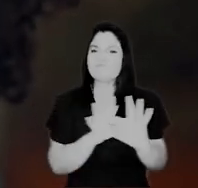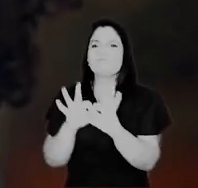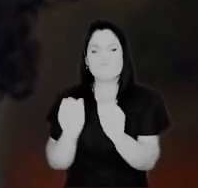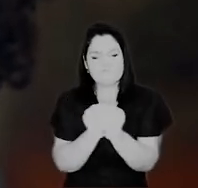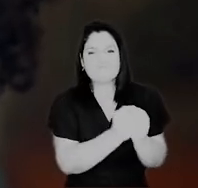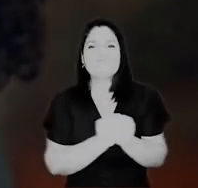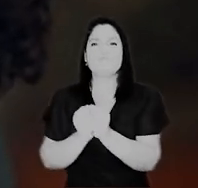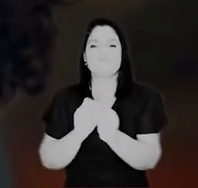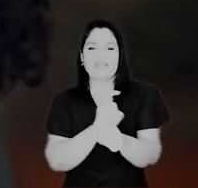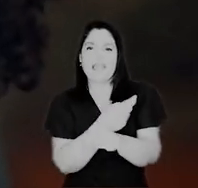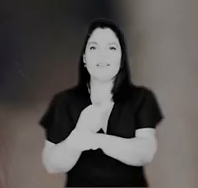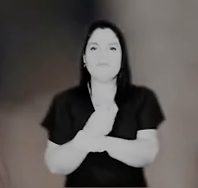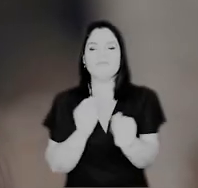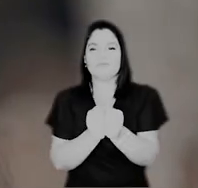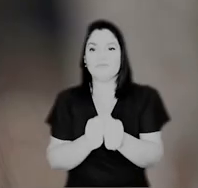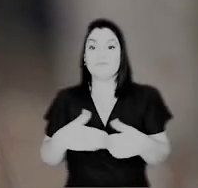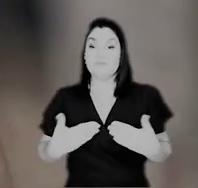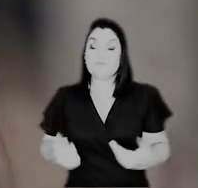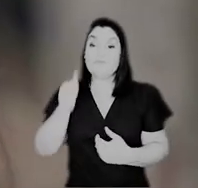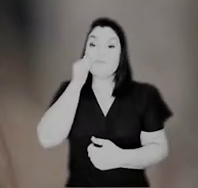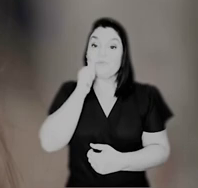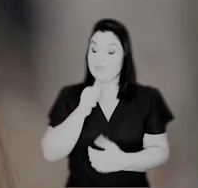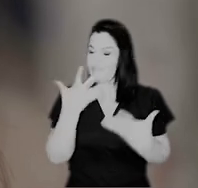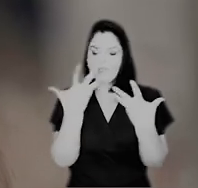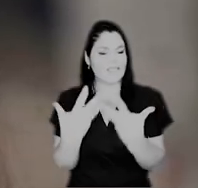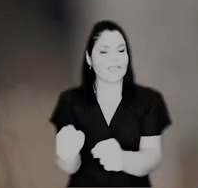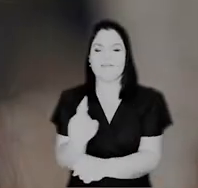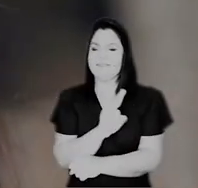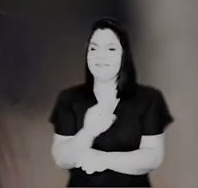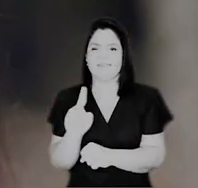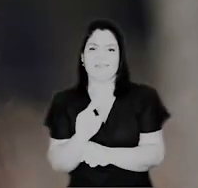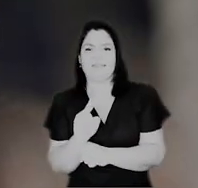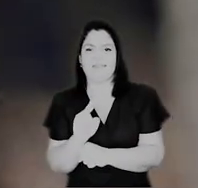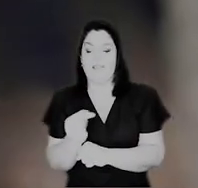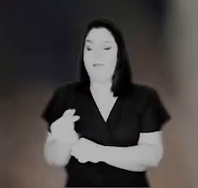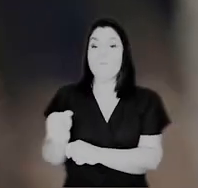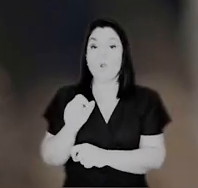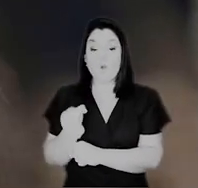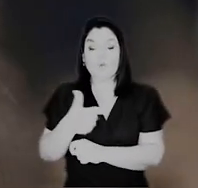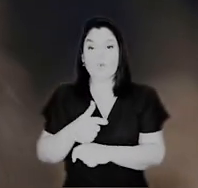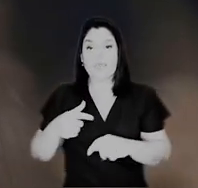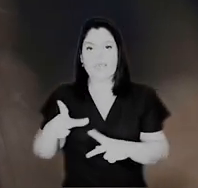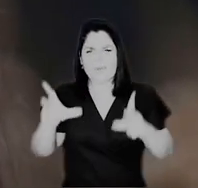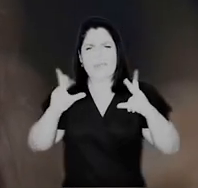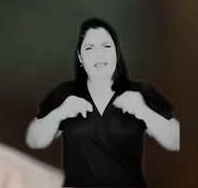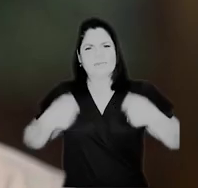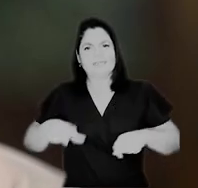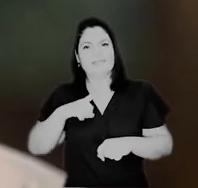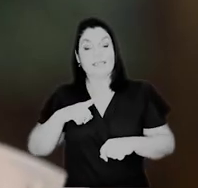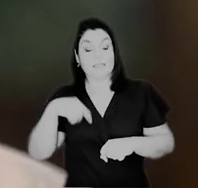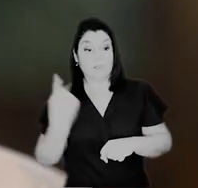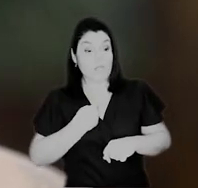juntas, precisamos nos aquilombar. Mulheres, não aceitem menos do que a gente merece.